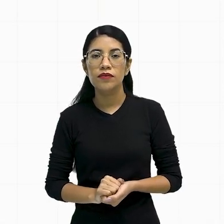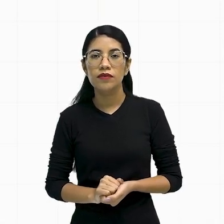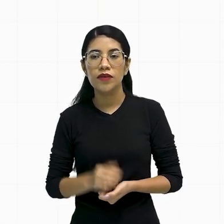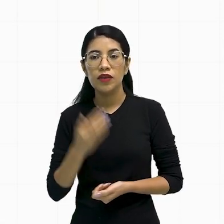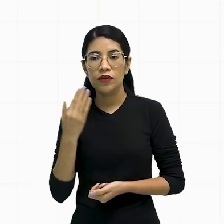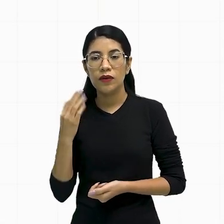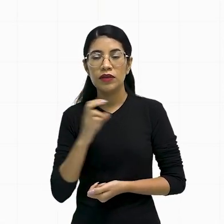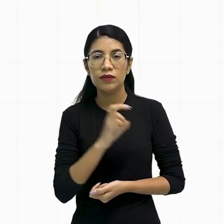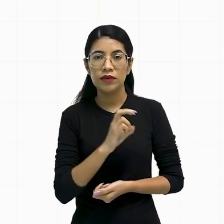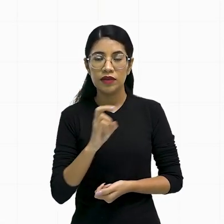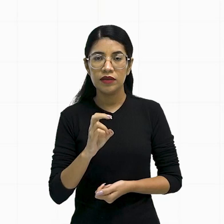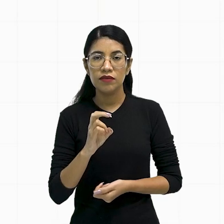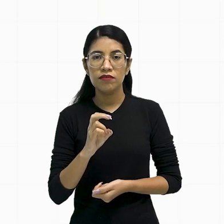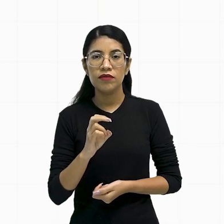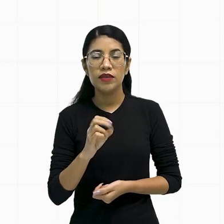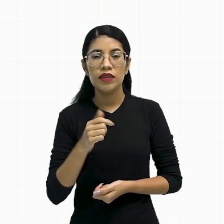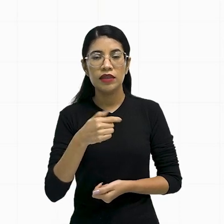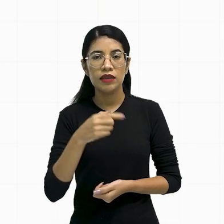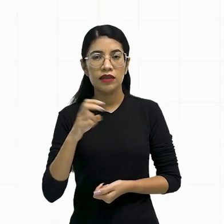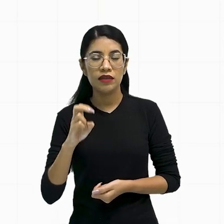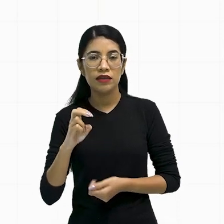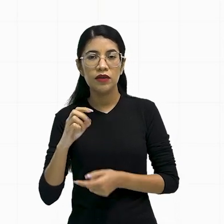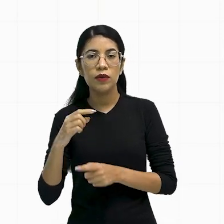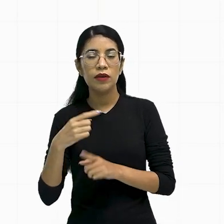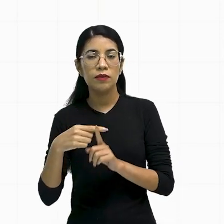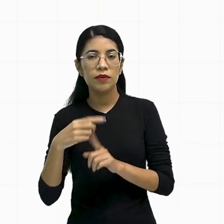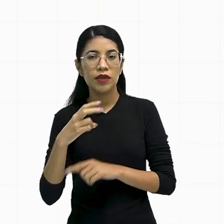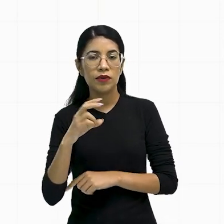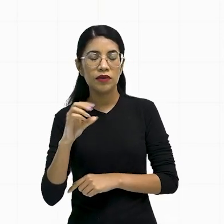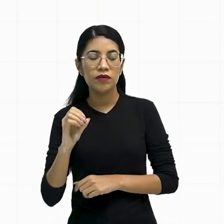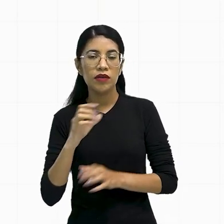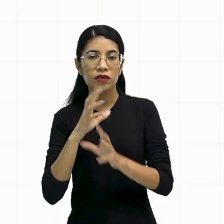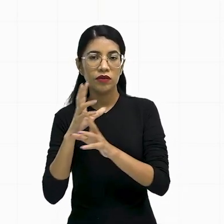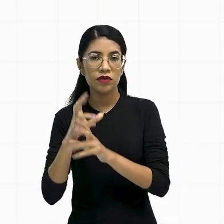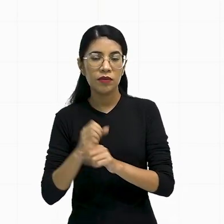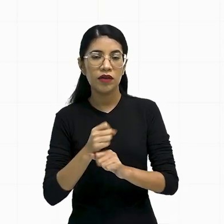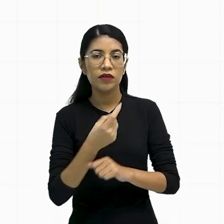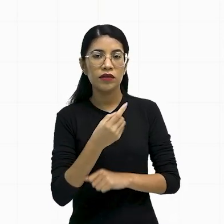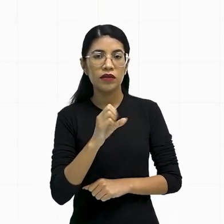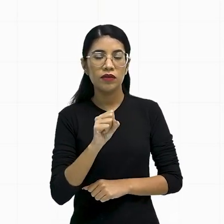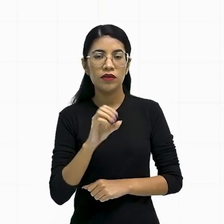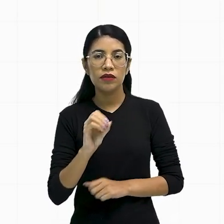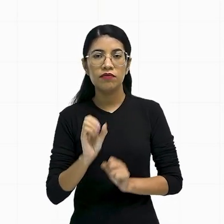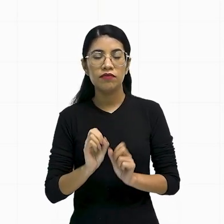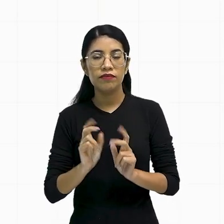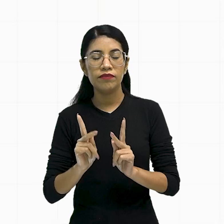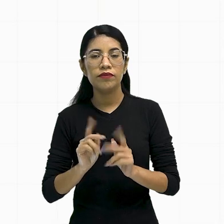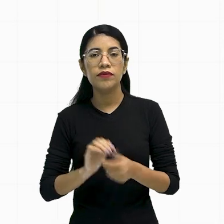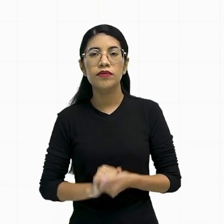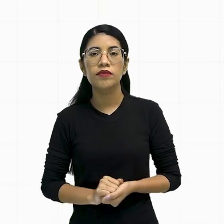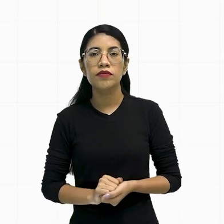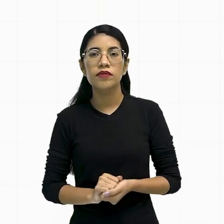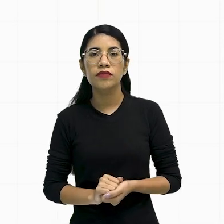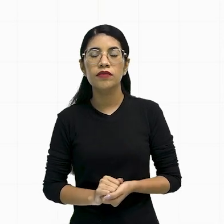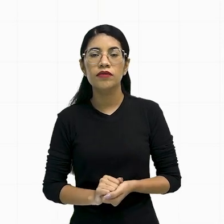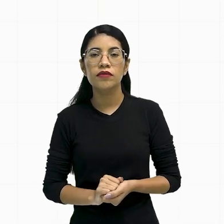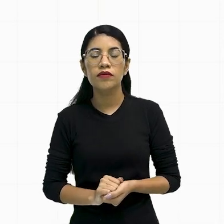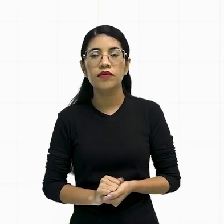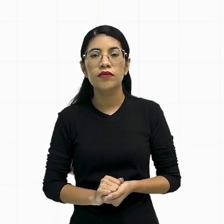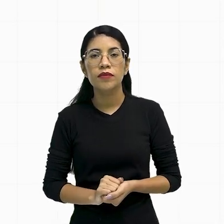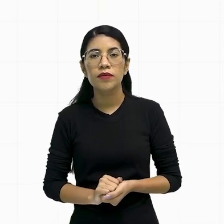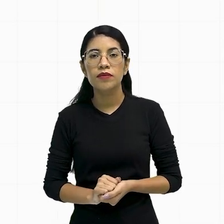Então, somando aí os 3 ângulos, 55 mais 75 mais os 50,